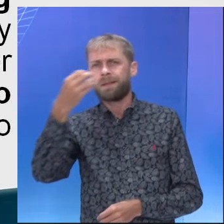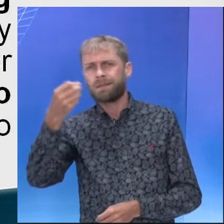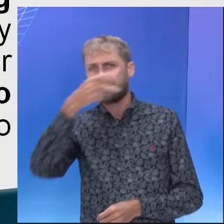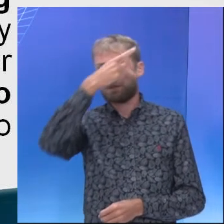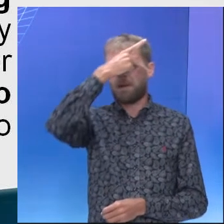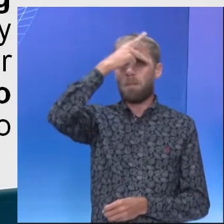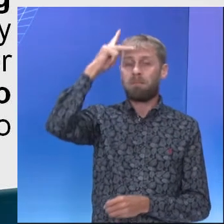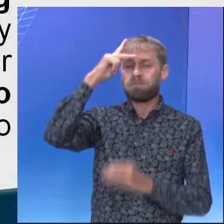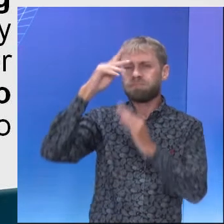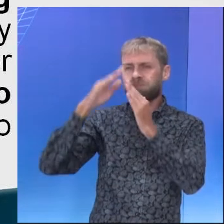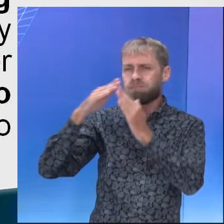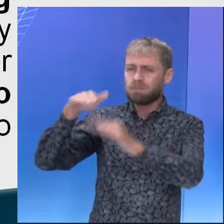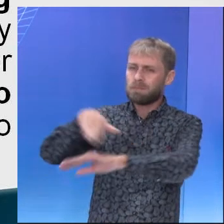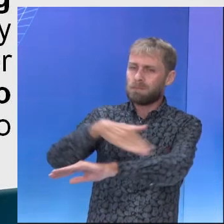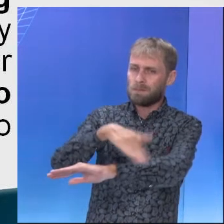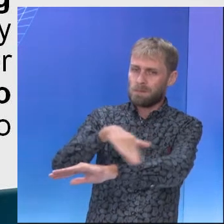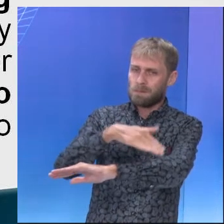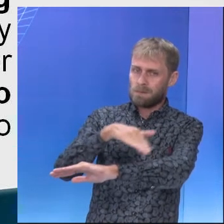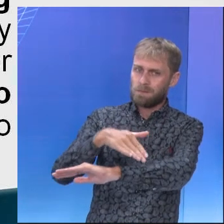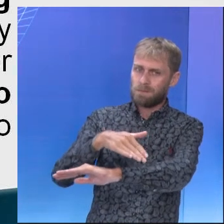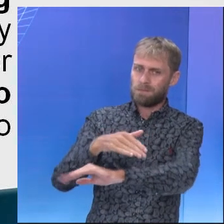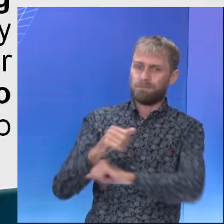4,300 people living on the streets.